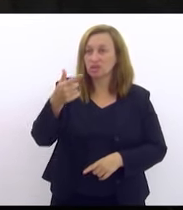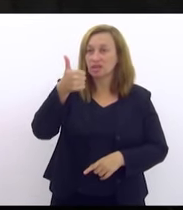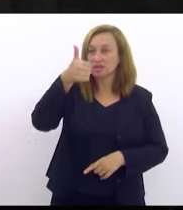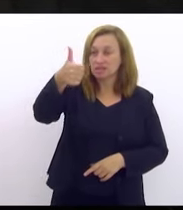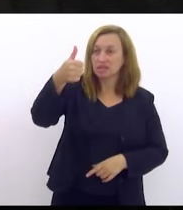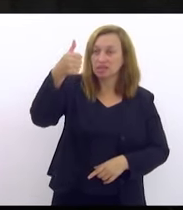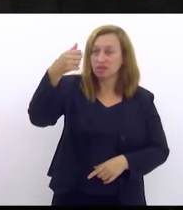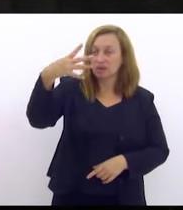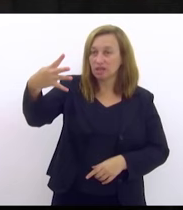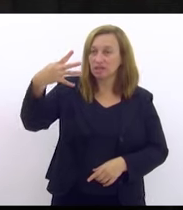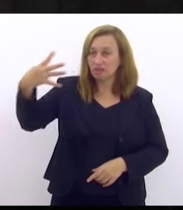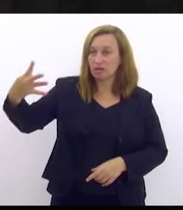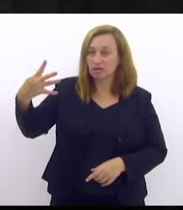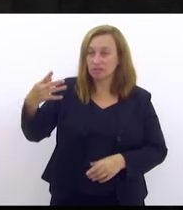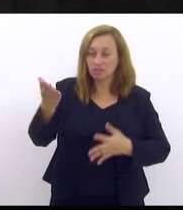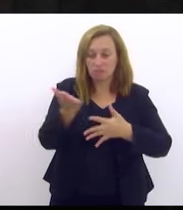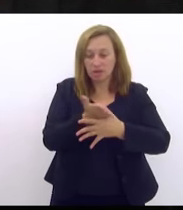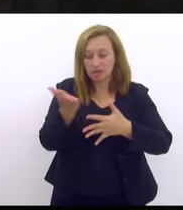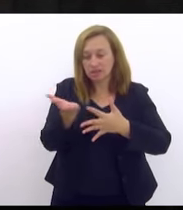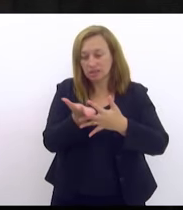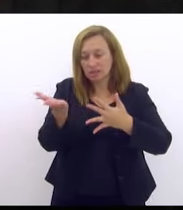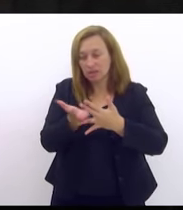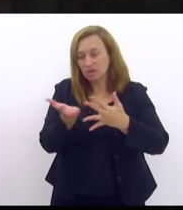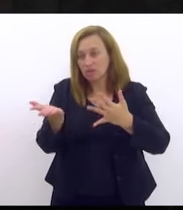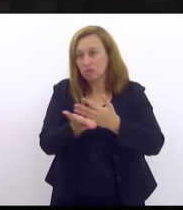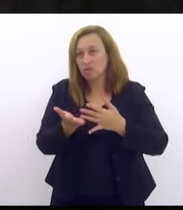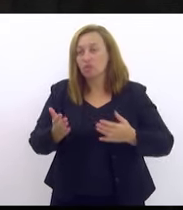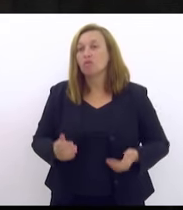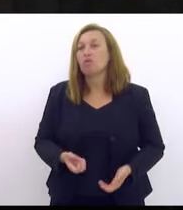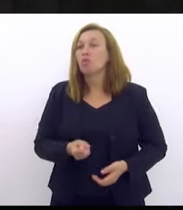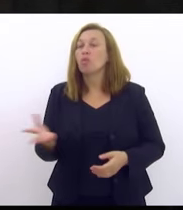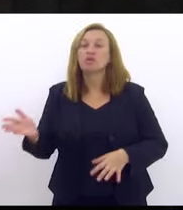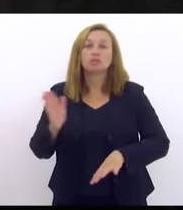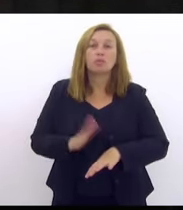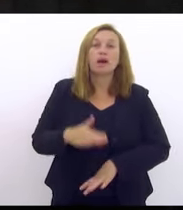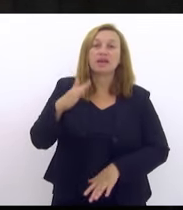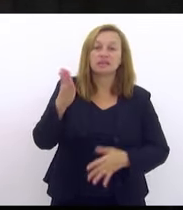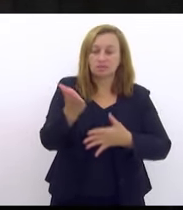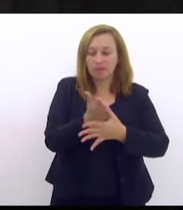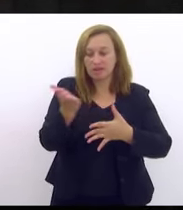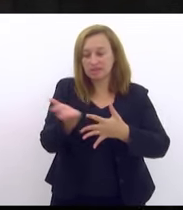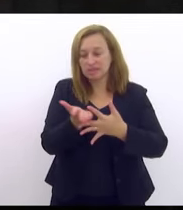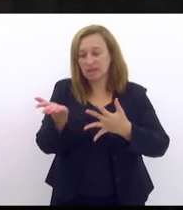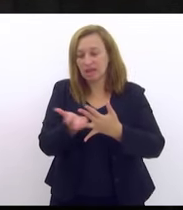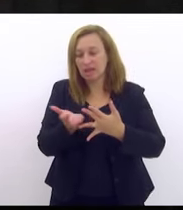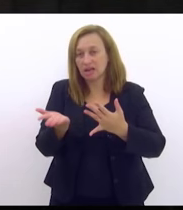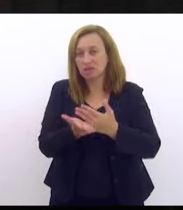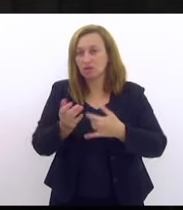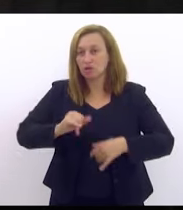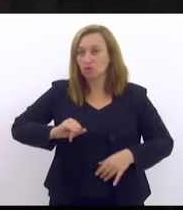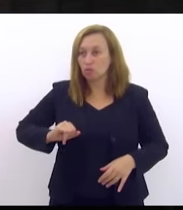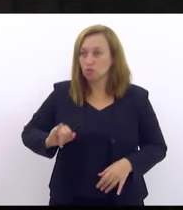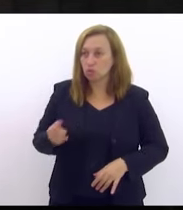parcelas. Quanto mais foi o prazo, maior os juros.